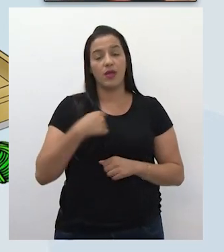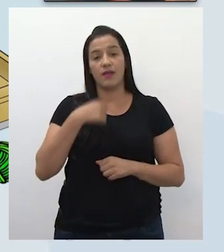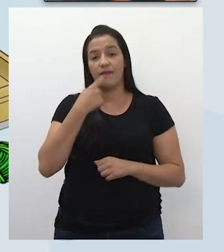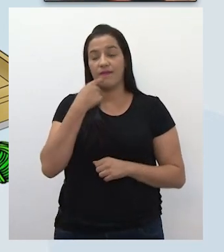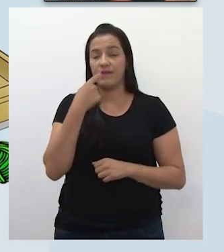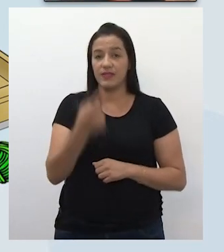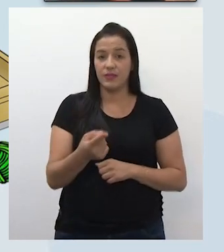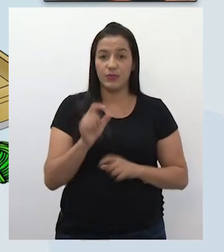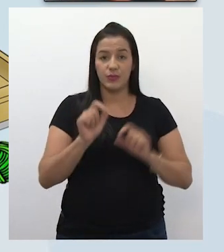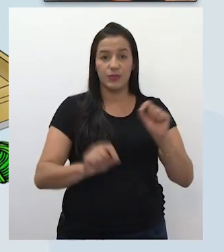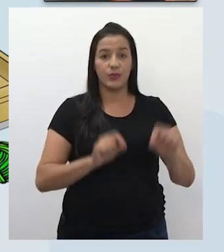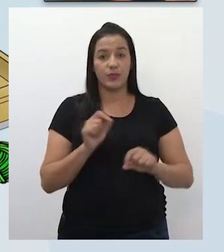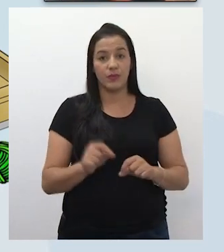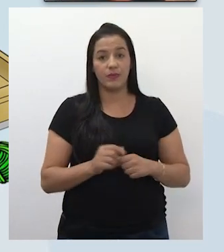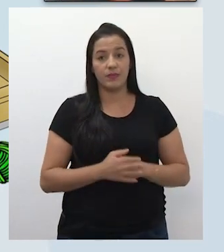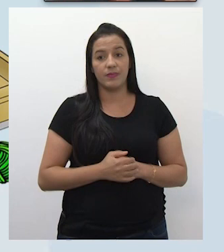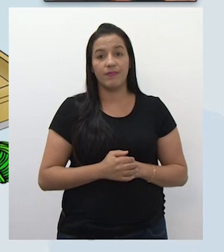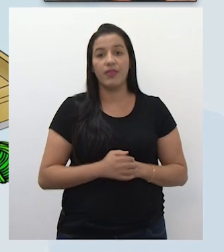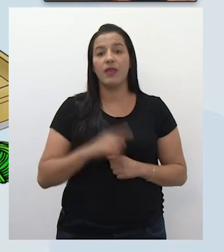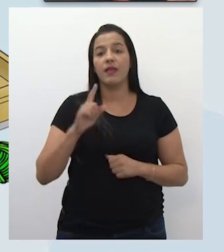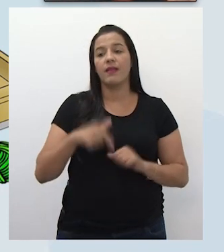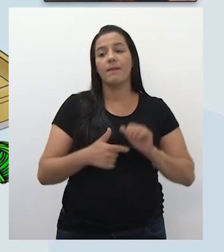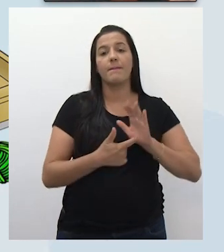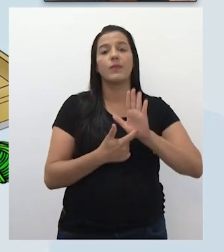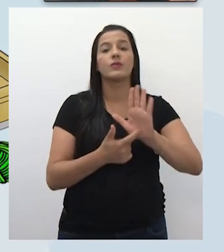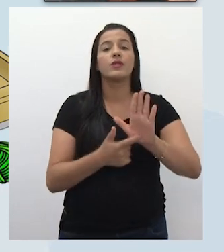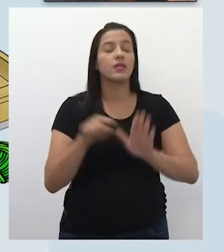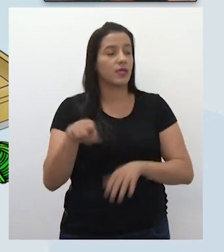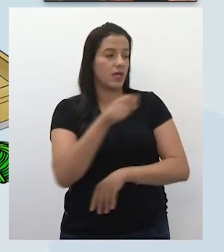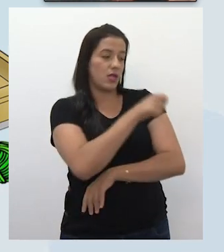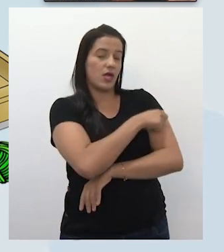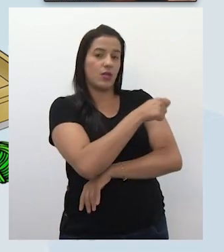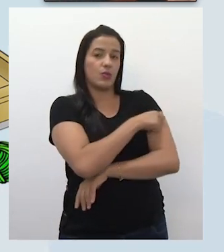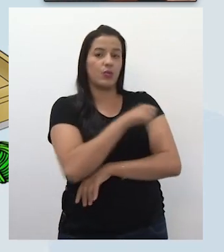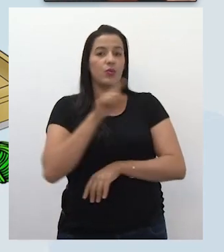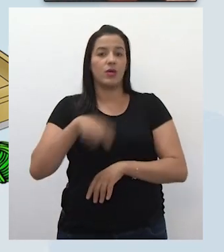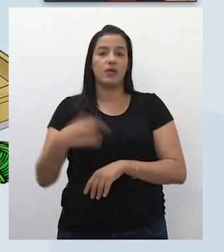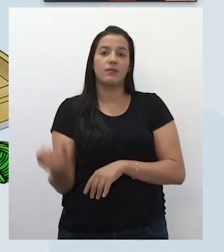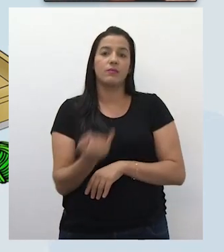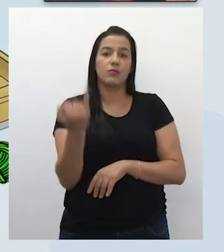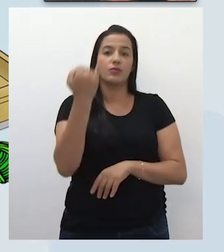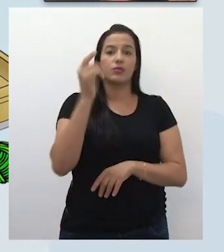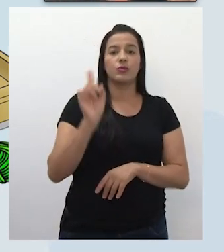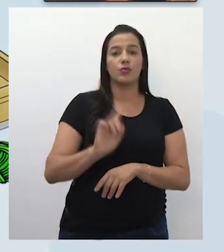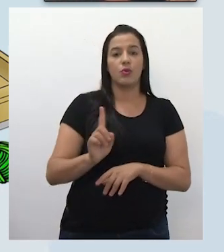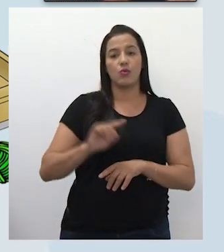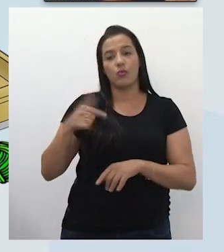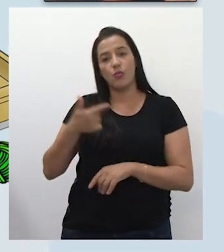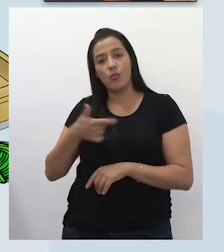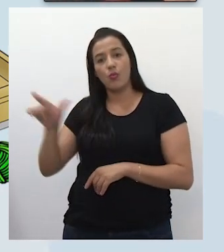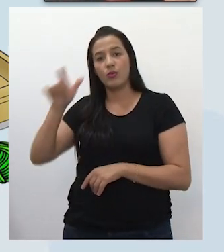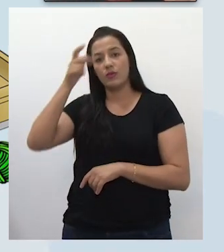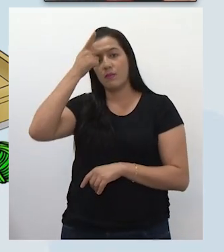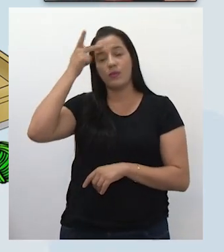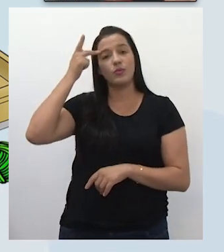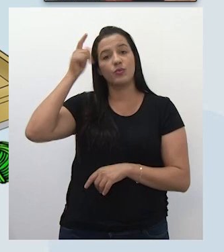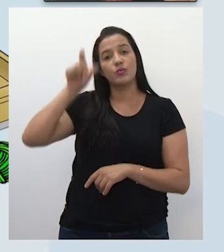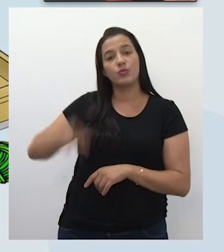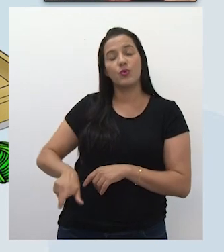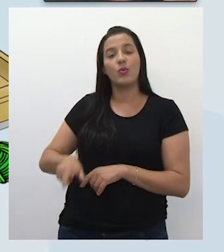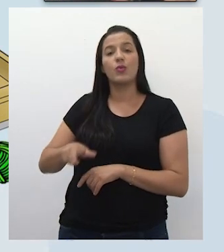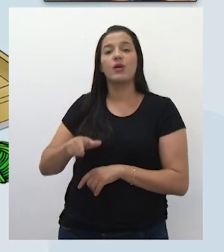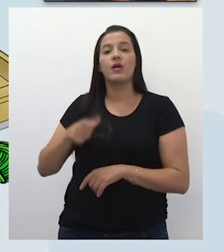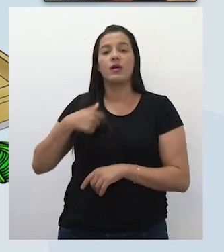dessa forma, fica parecendo o quê? Que o aluno não é importante, que ele é descartável, ou que a outra pessoa não é importante, que é